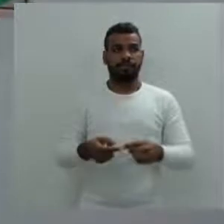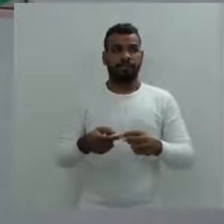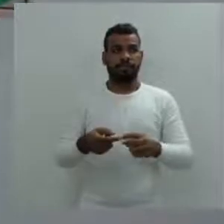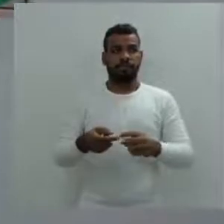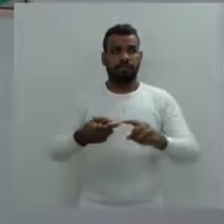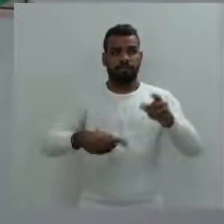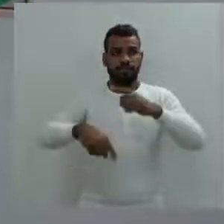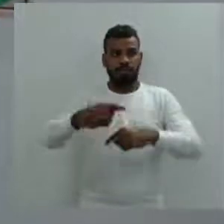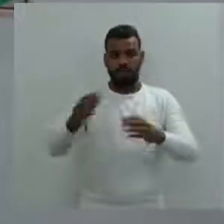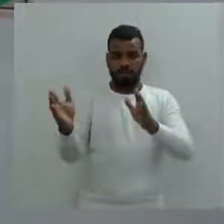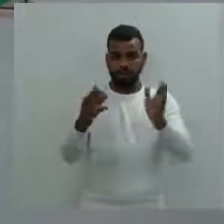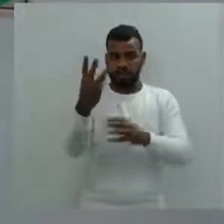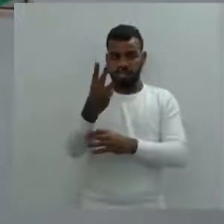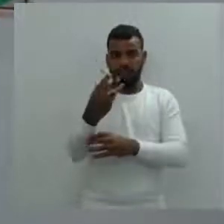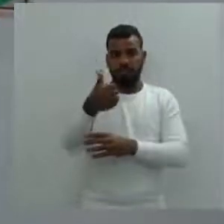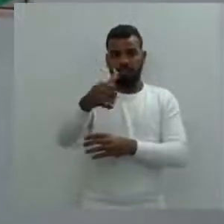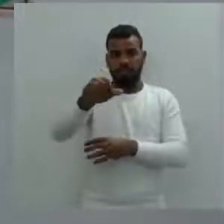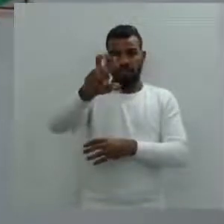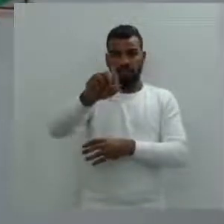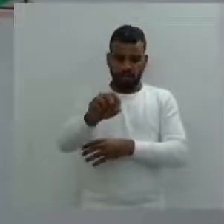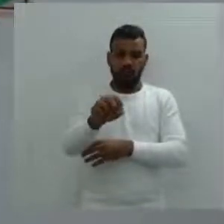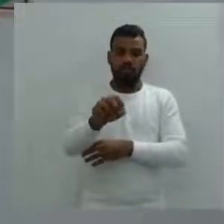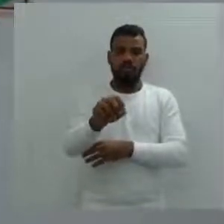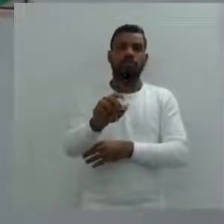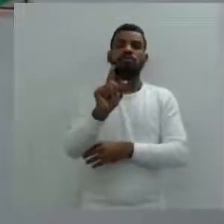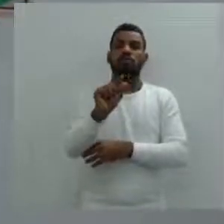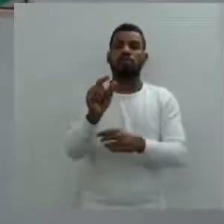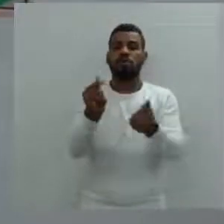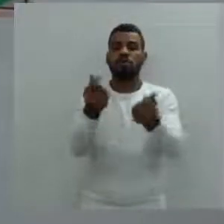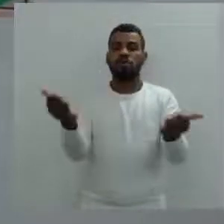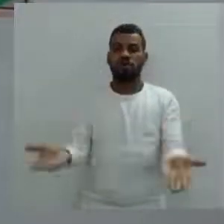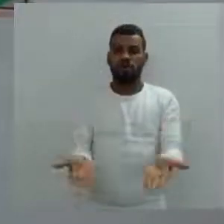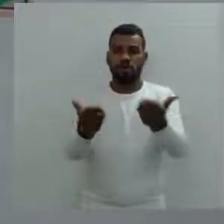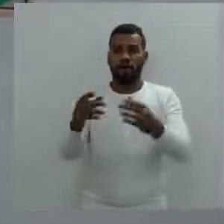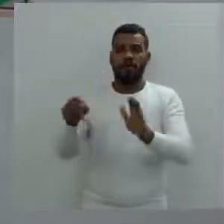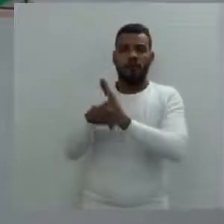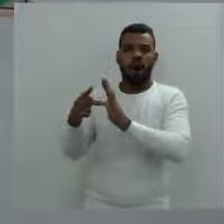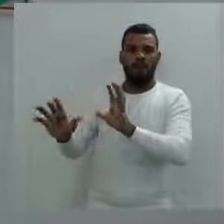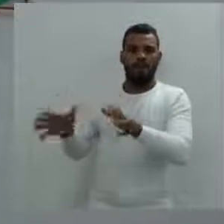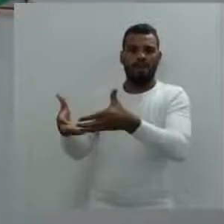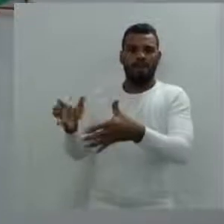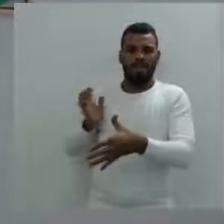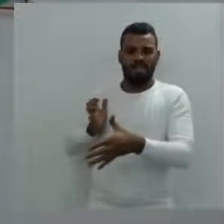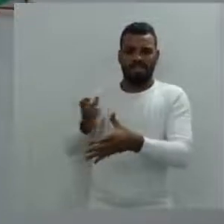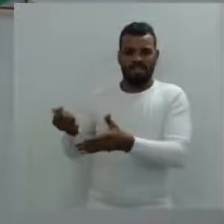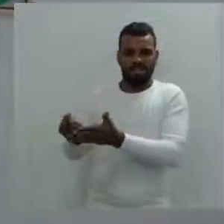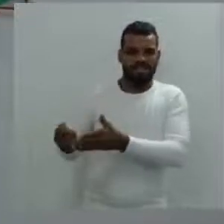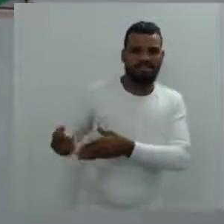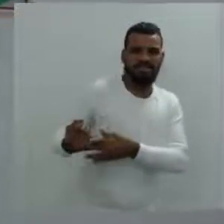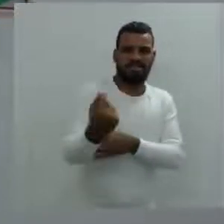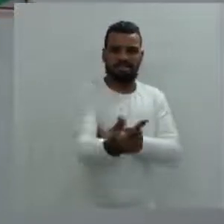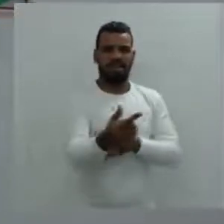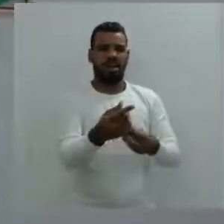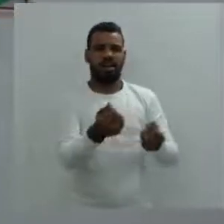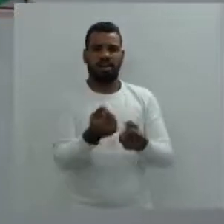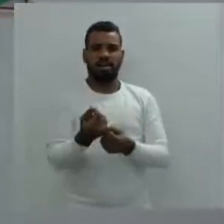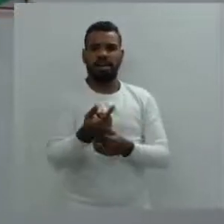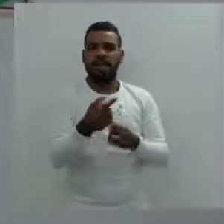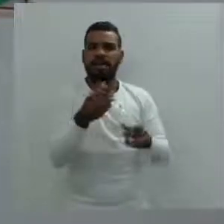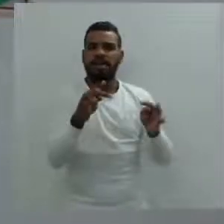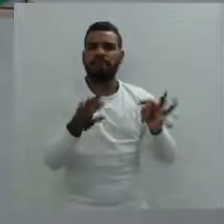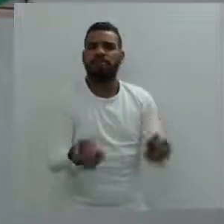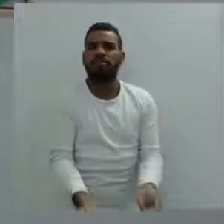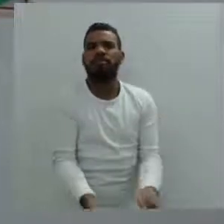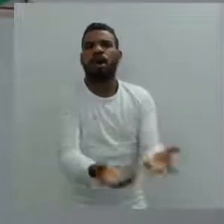3, né, que é a partir de 1950, vai ser um investimento da burguesia, tá bom? Para as novas tecnologias,